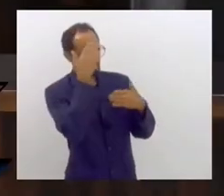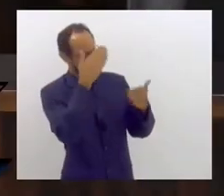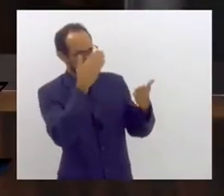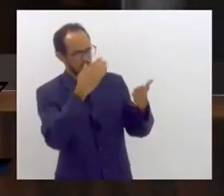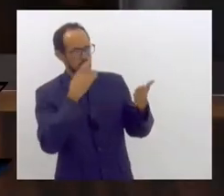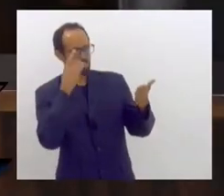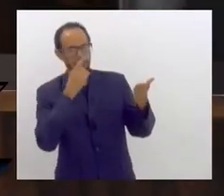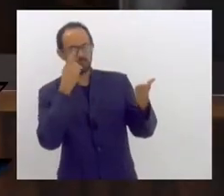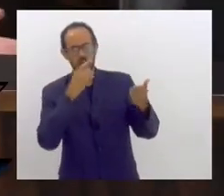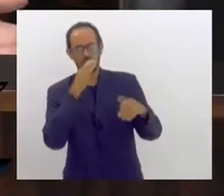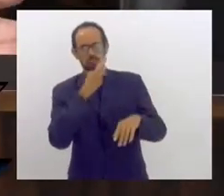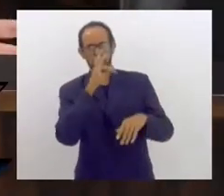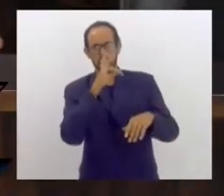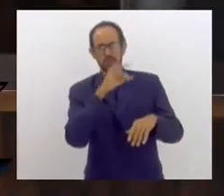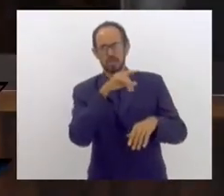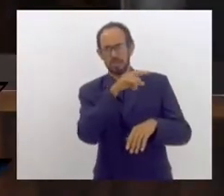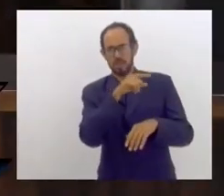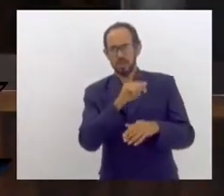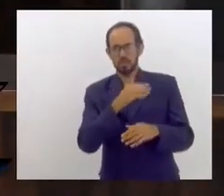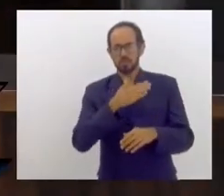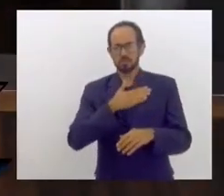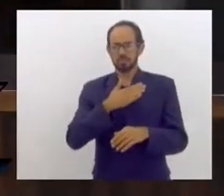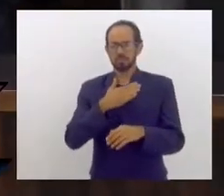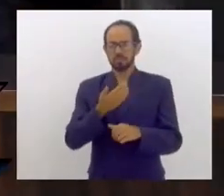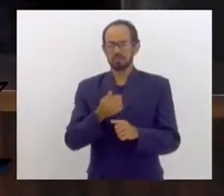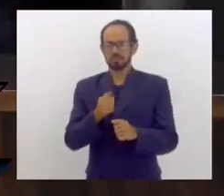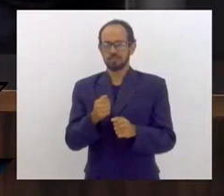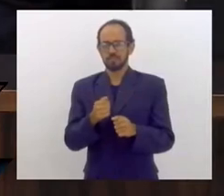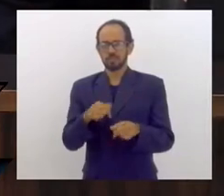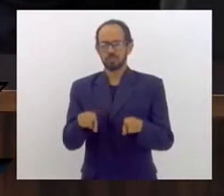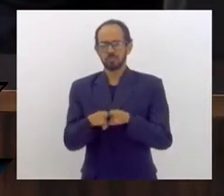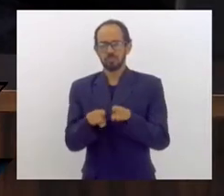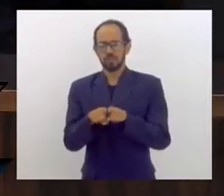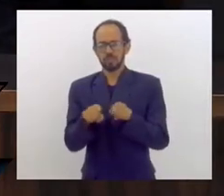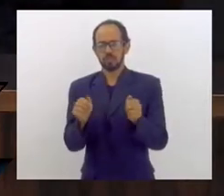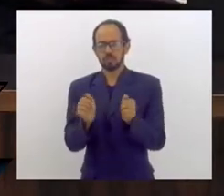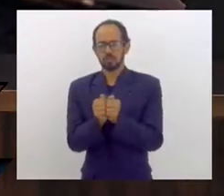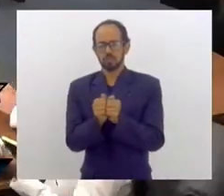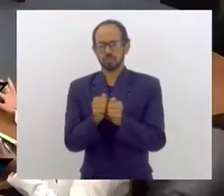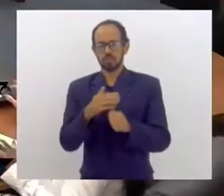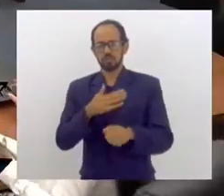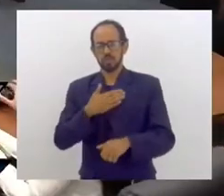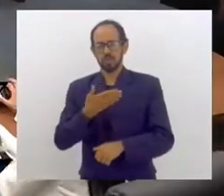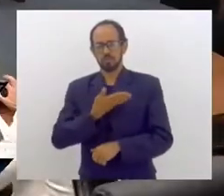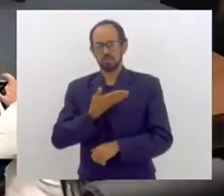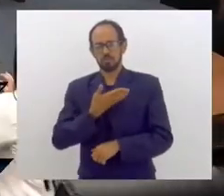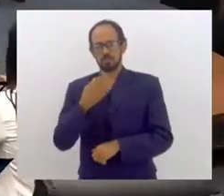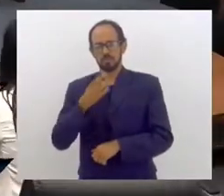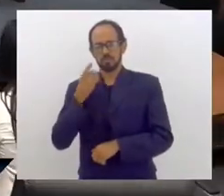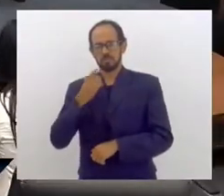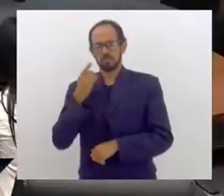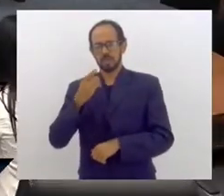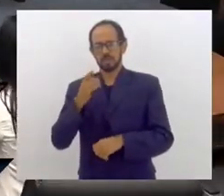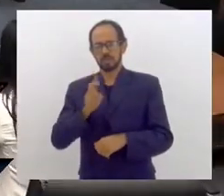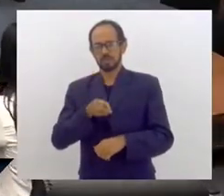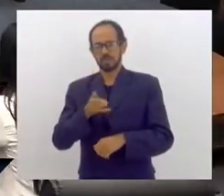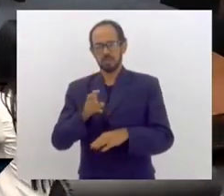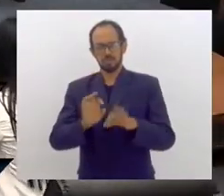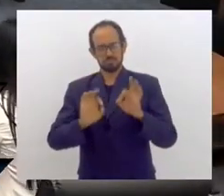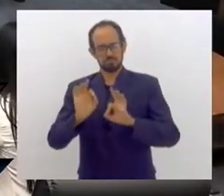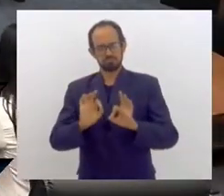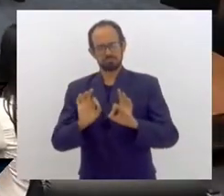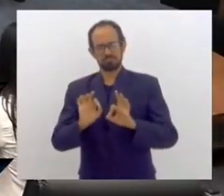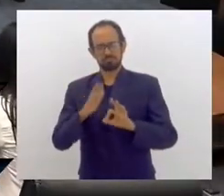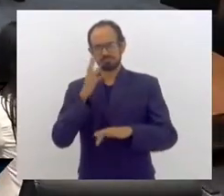deputado federal. Eu também estou aqui do meu lado, da minha nobre deputada, sempre bem arrumada,